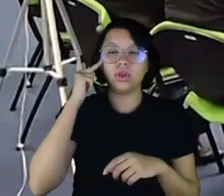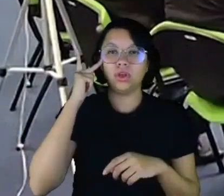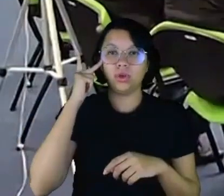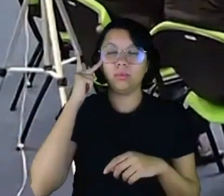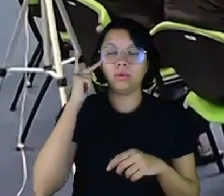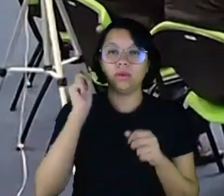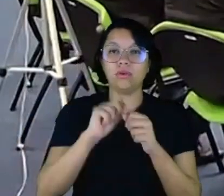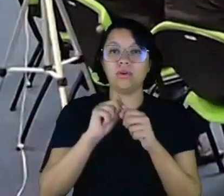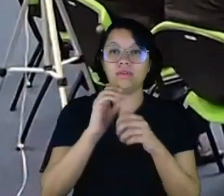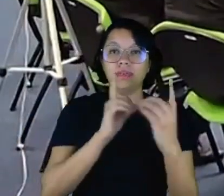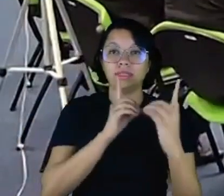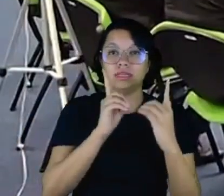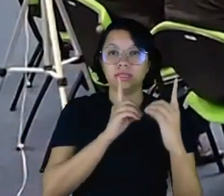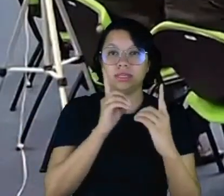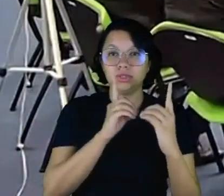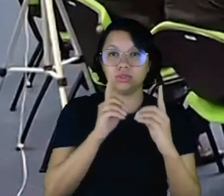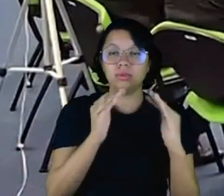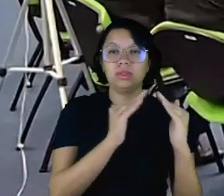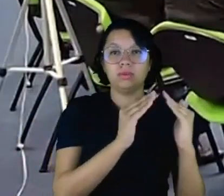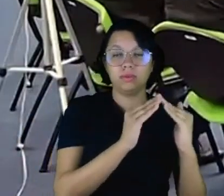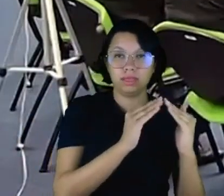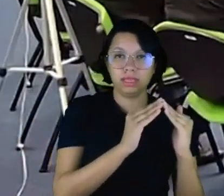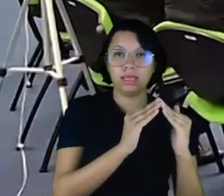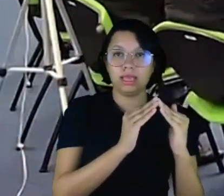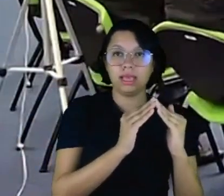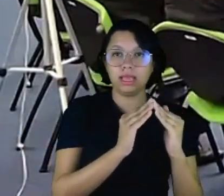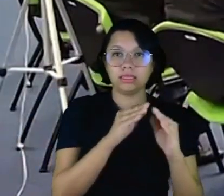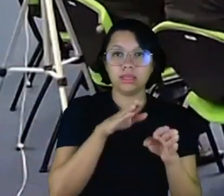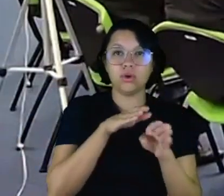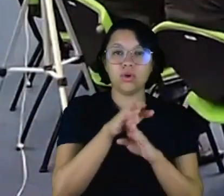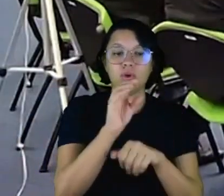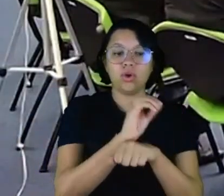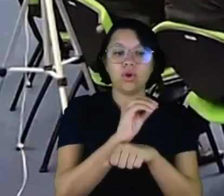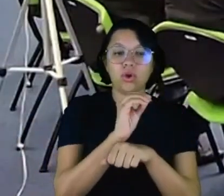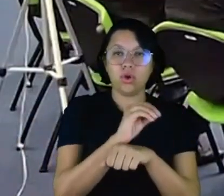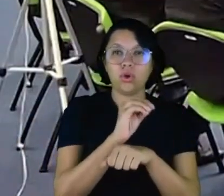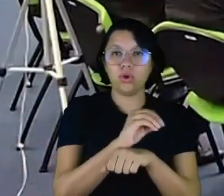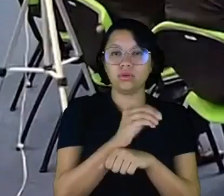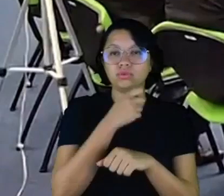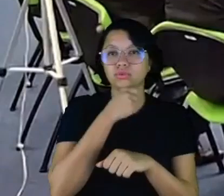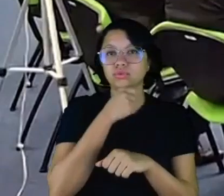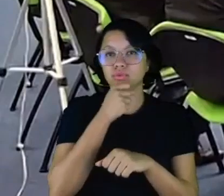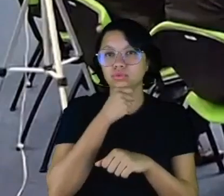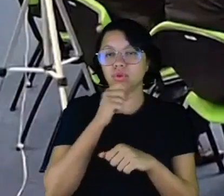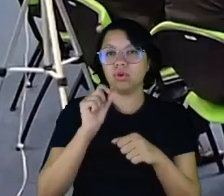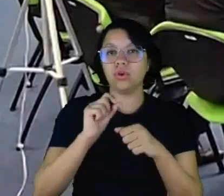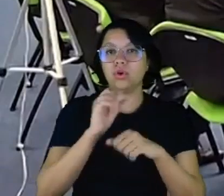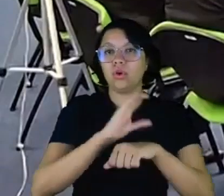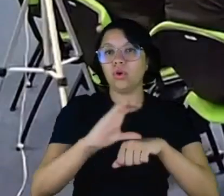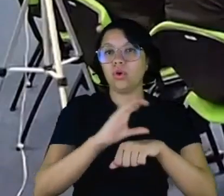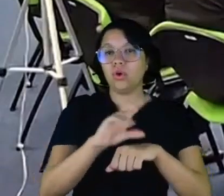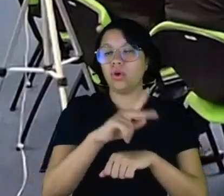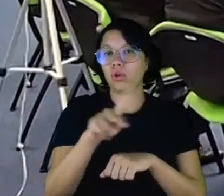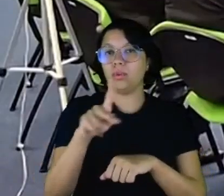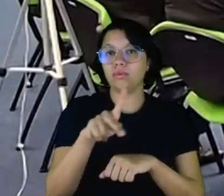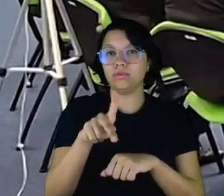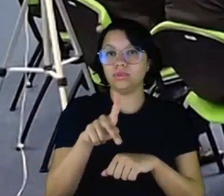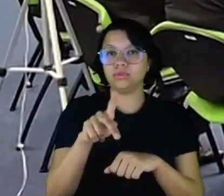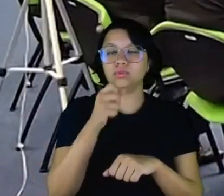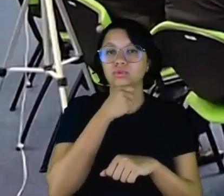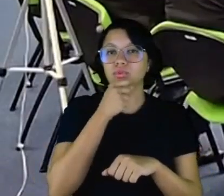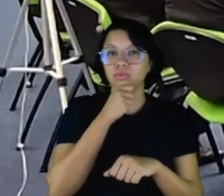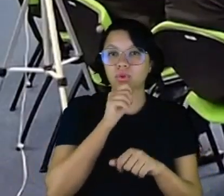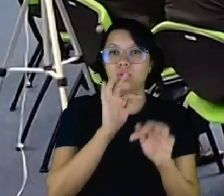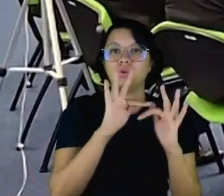domiciliar e orientação familiar de cuidados e com idosos. Ministra cursos de capacitação de cuidadores de idosos familiares e